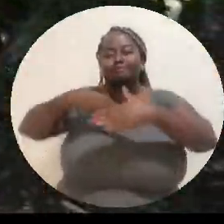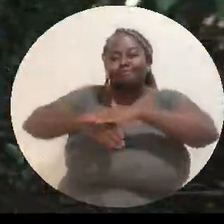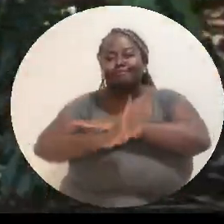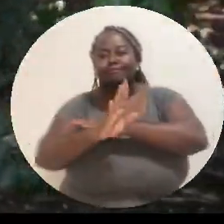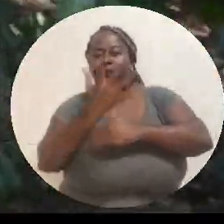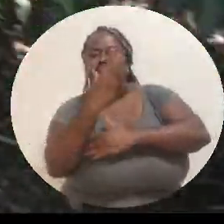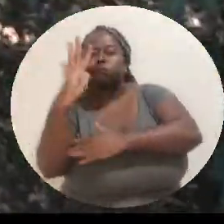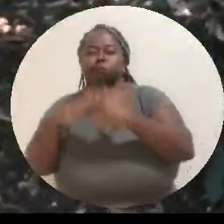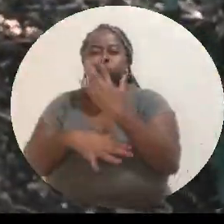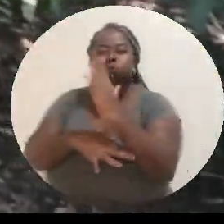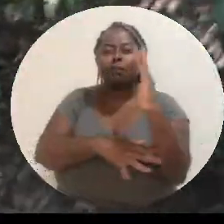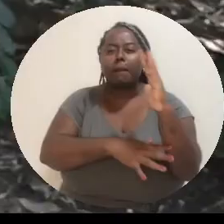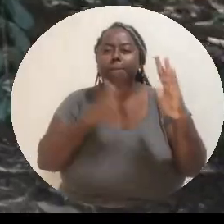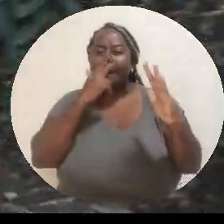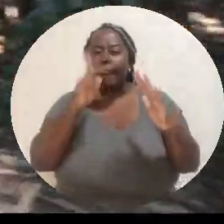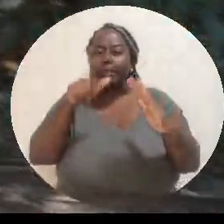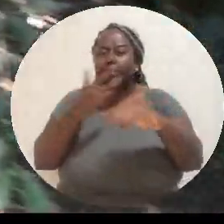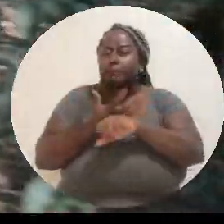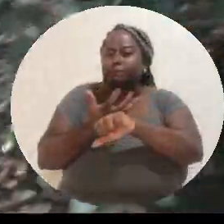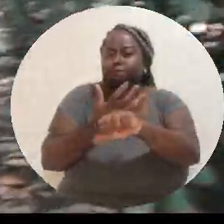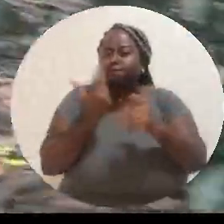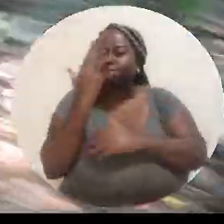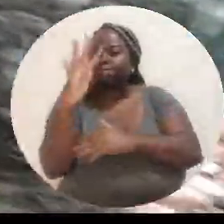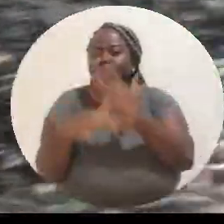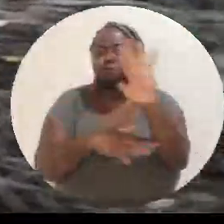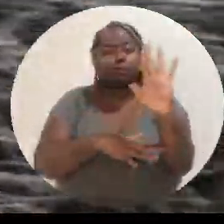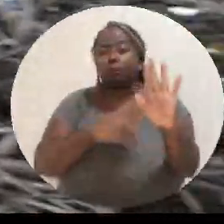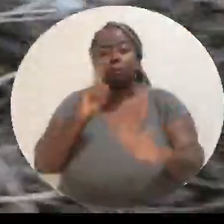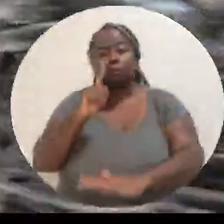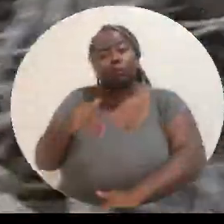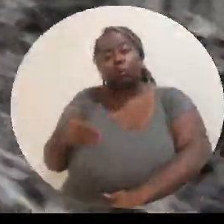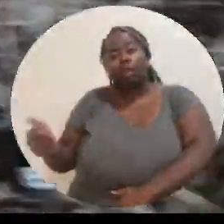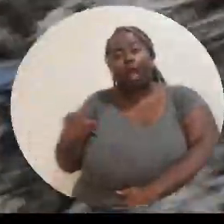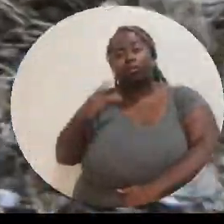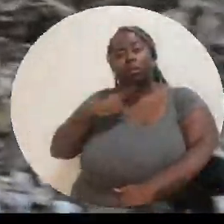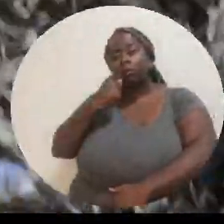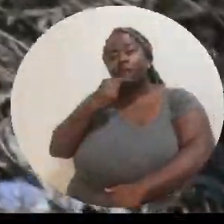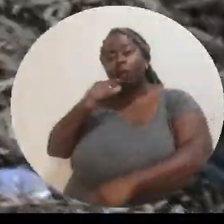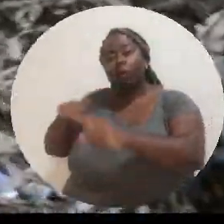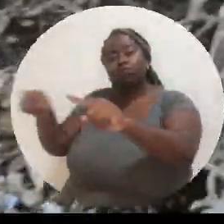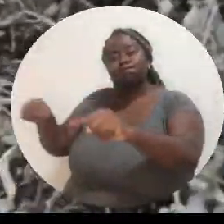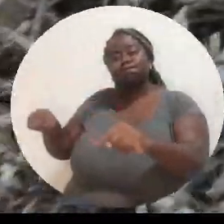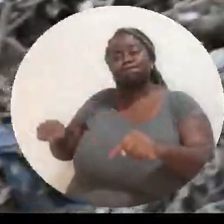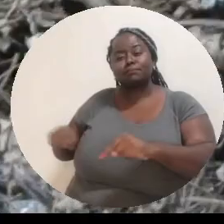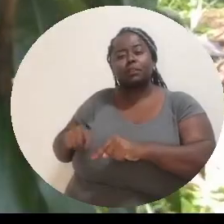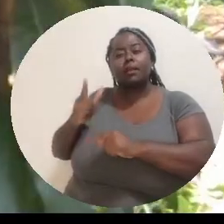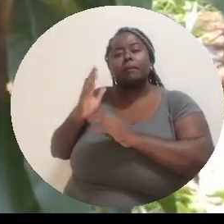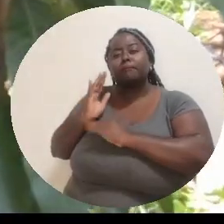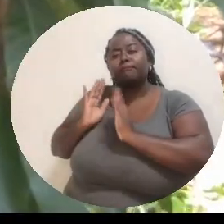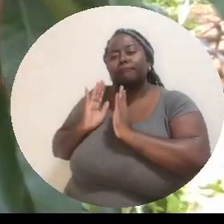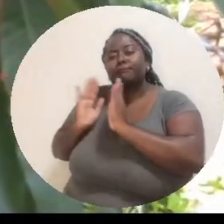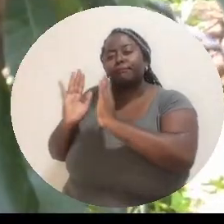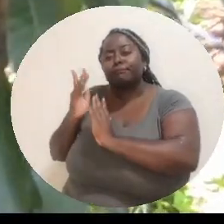numa mata fechada, não sei na onde e tal. Foi bem aqui do lado, aqui do lago, bem na frente ali, num biquinho de mata. Em